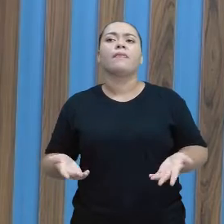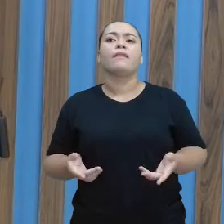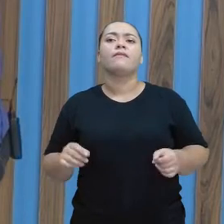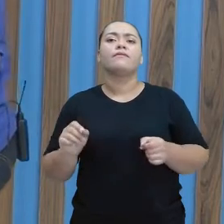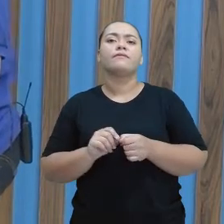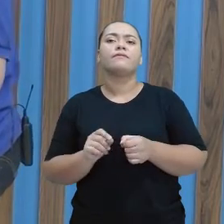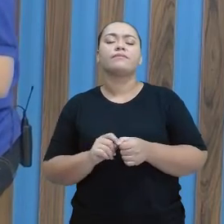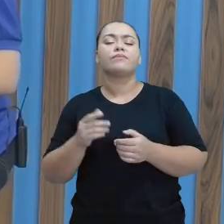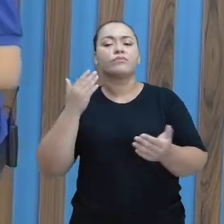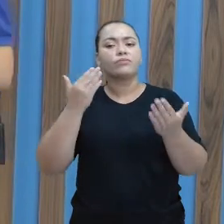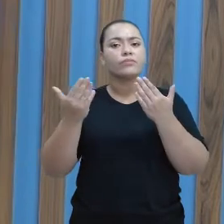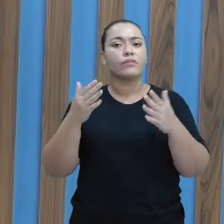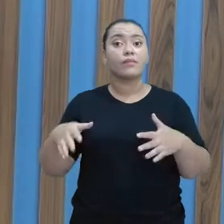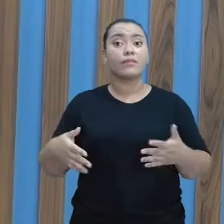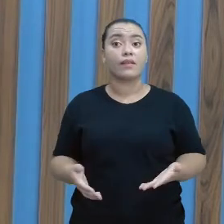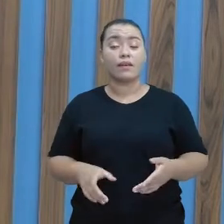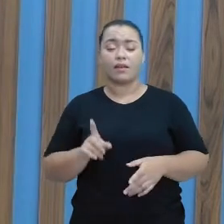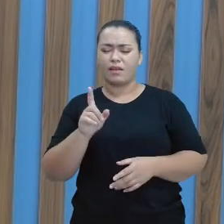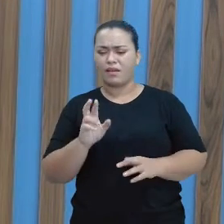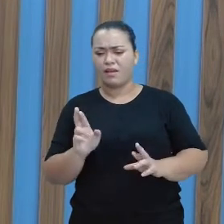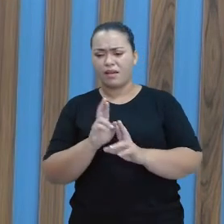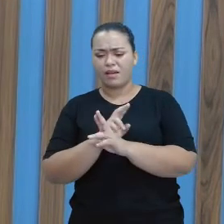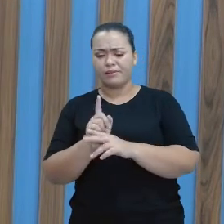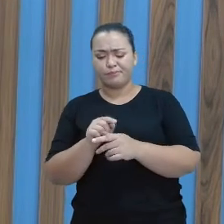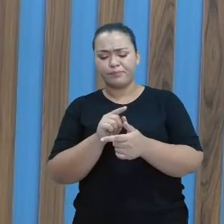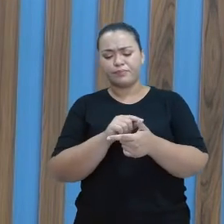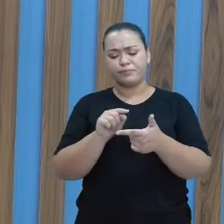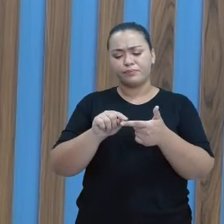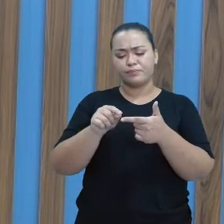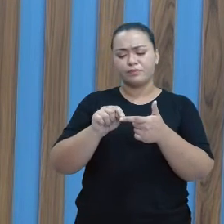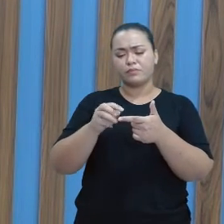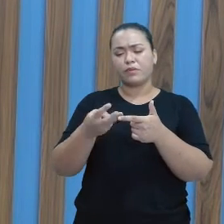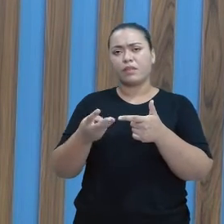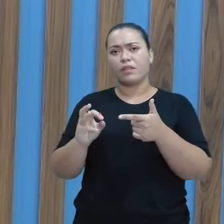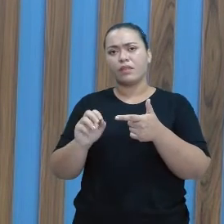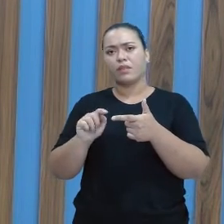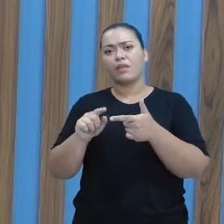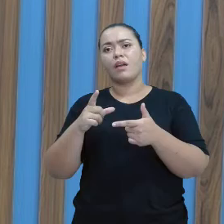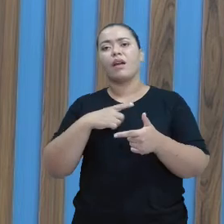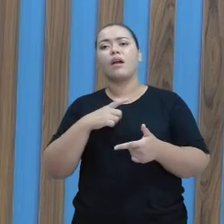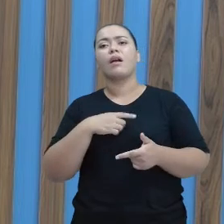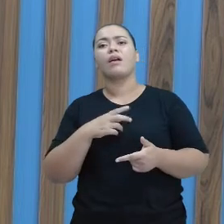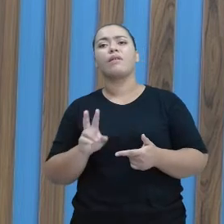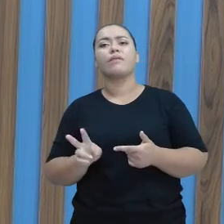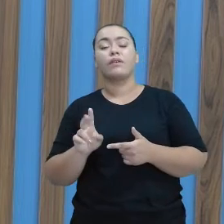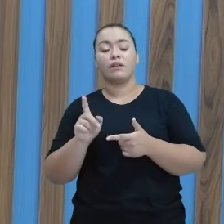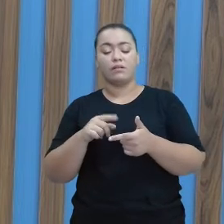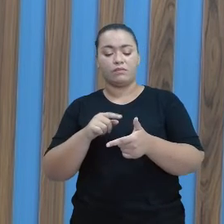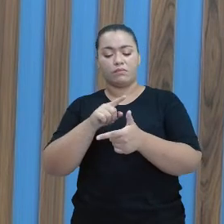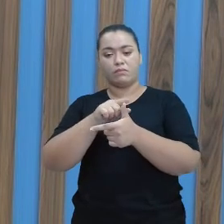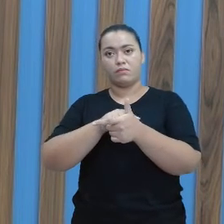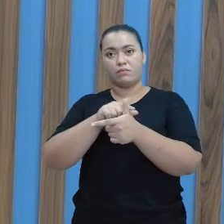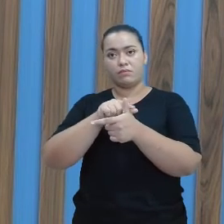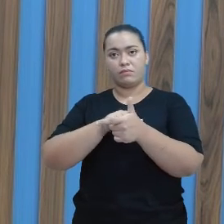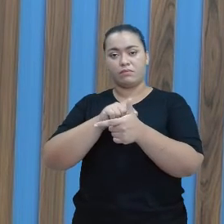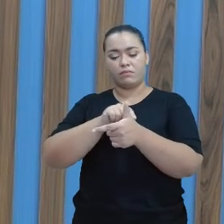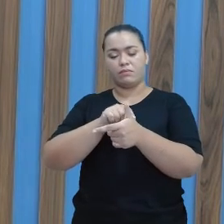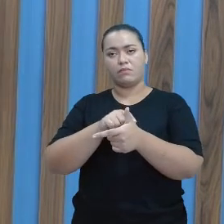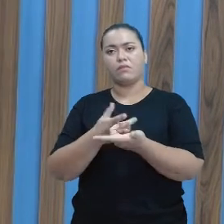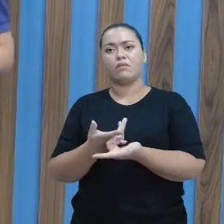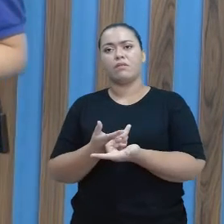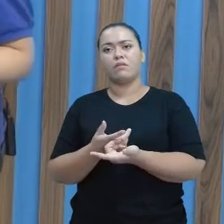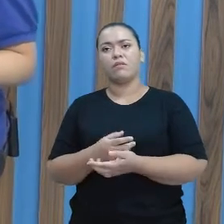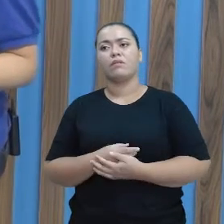tipo de comparação. Em relação ao ângulo 30, a gente vai ter o valor de cateto oposto e o